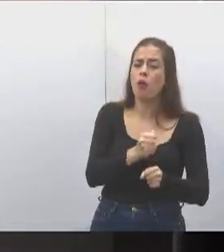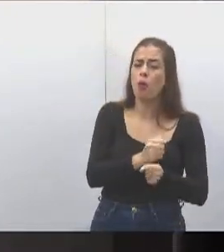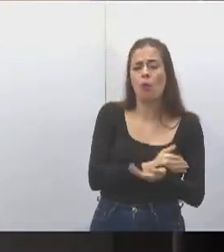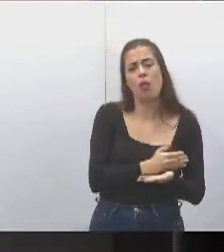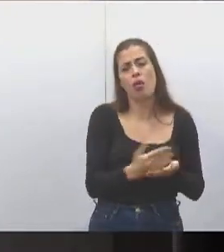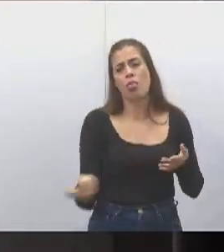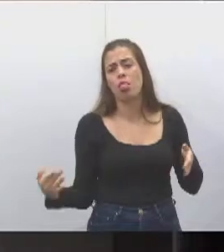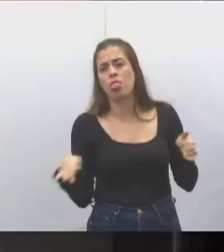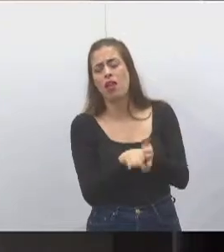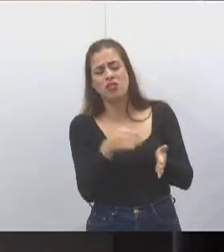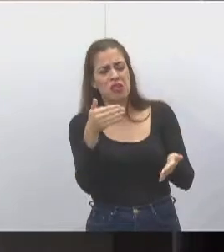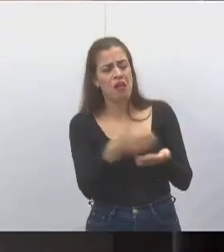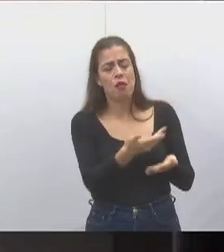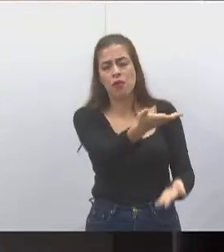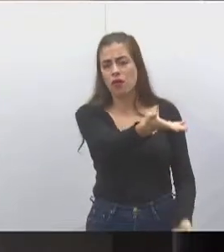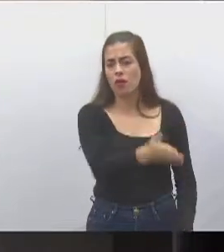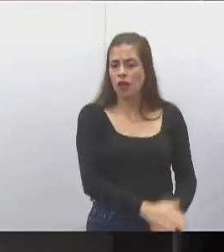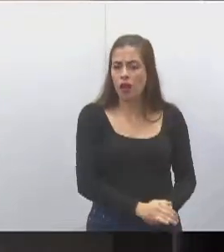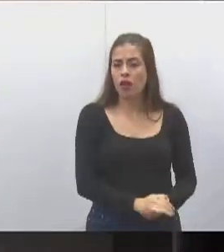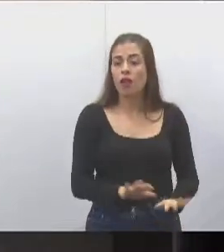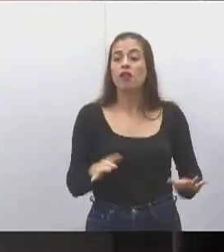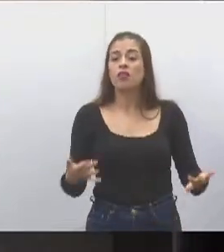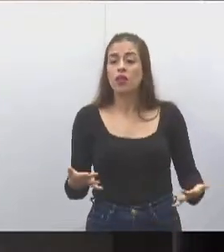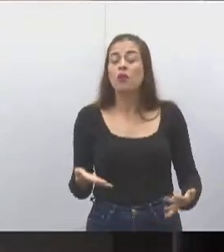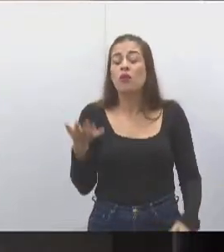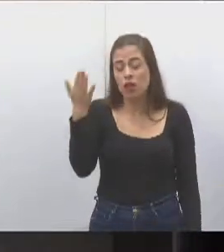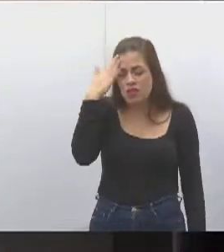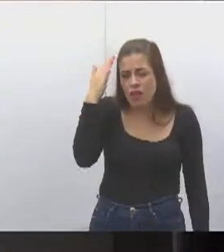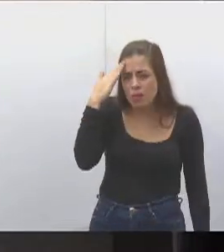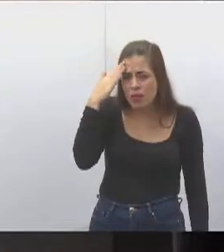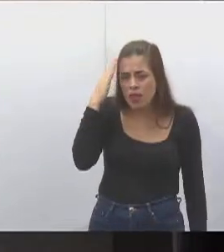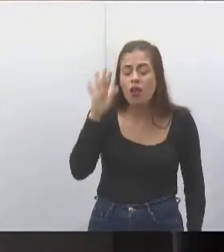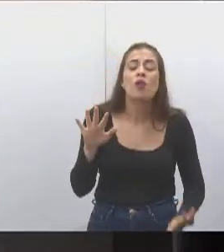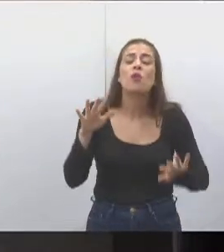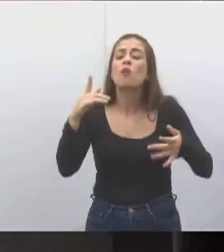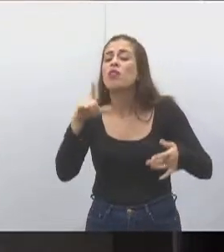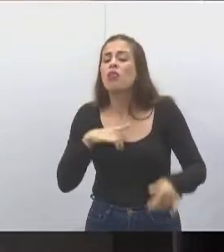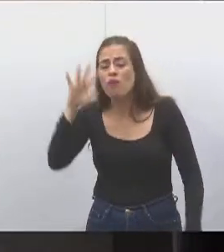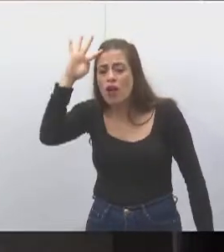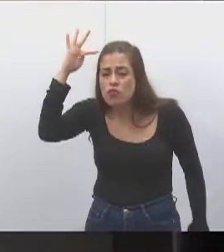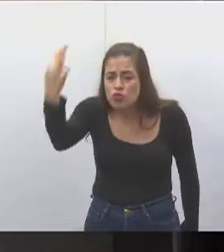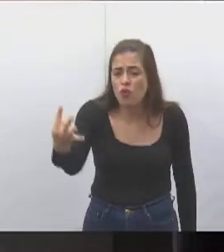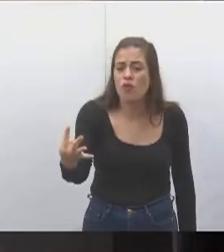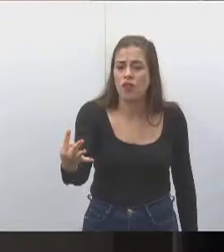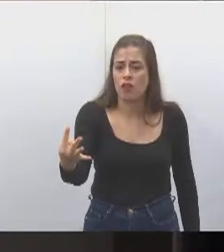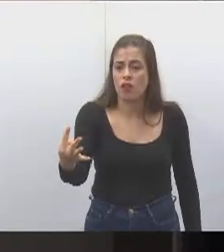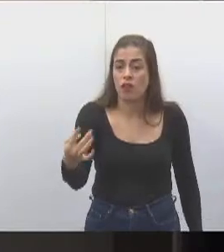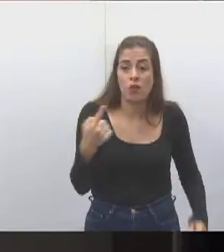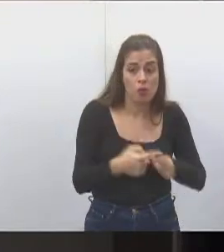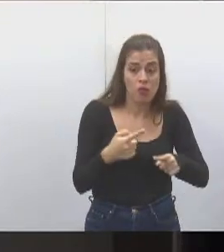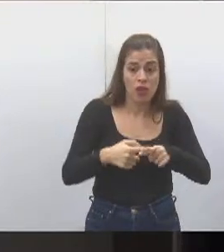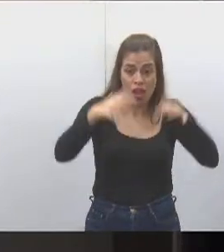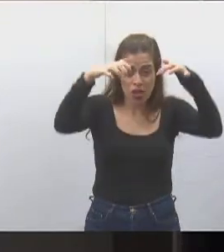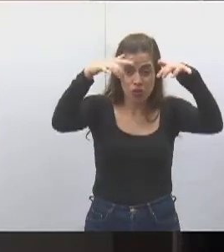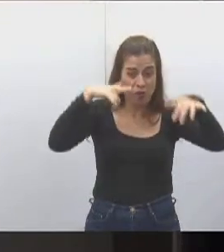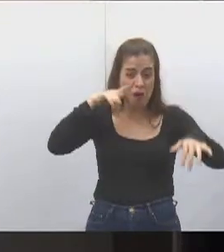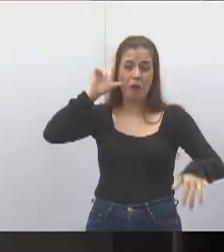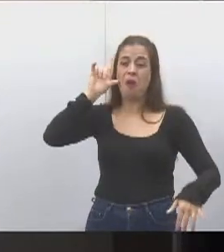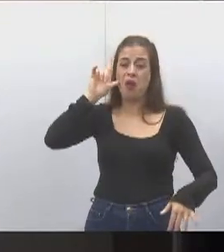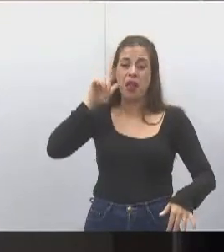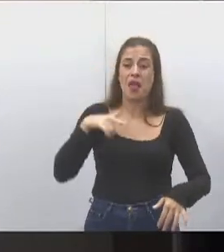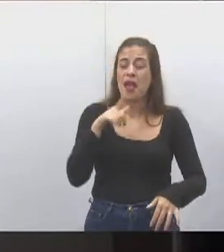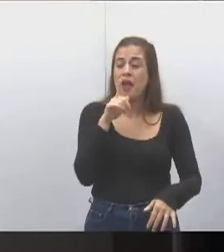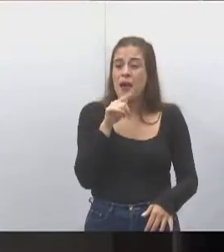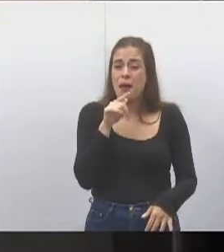até chegar na nossa. E eu quero saber de vocês quando que a gente vai ter resultado. Porque essa chuva de ontem, a minha casa encheu de água. Eu